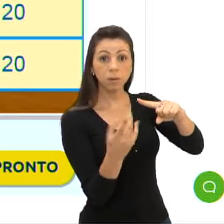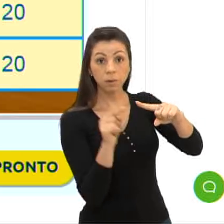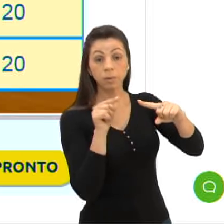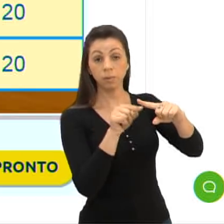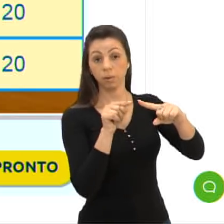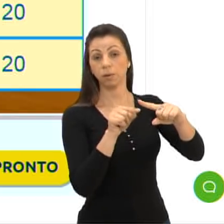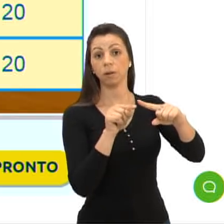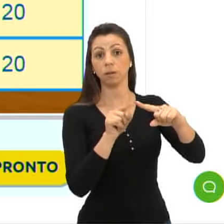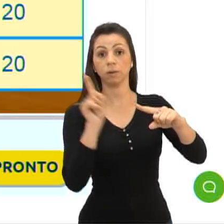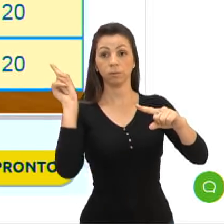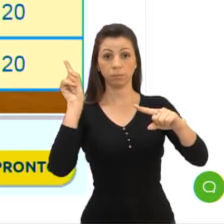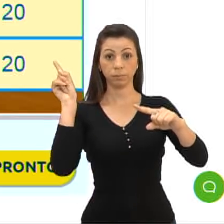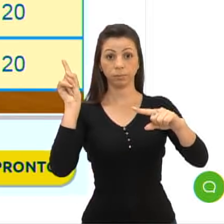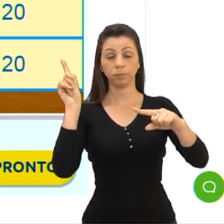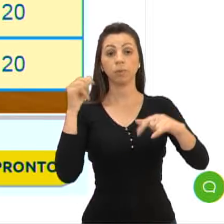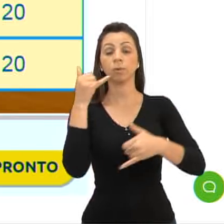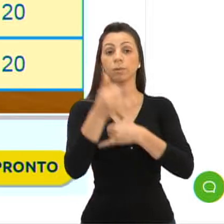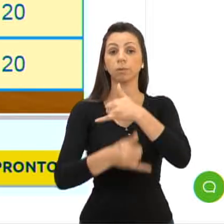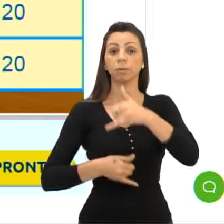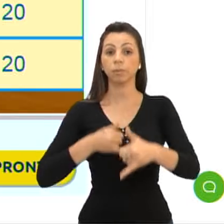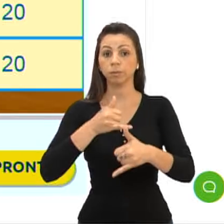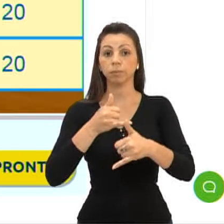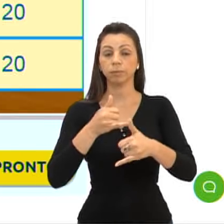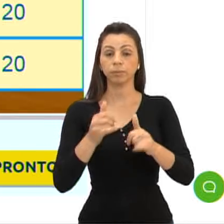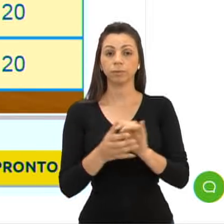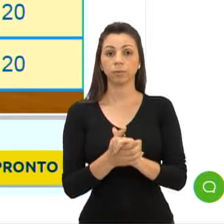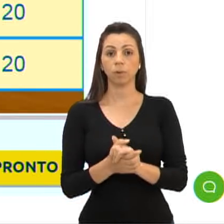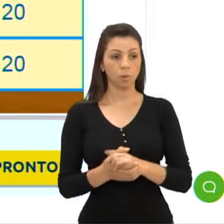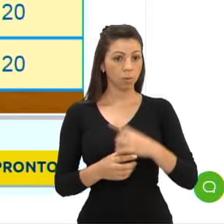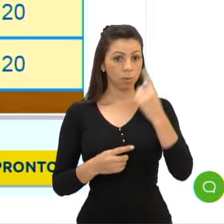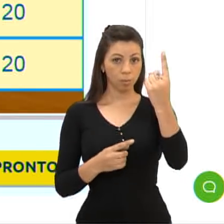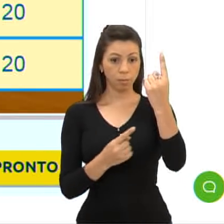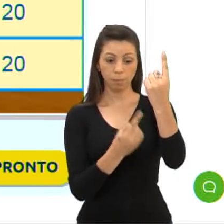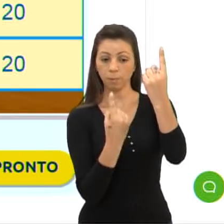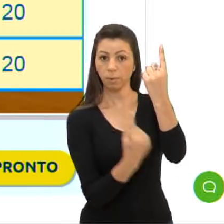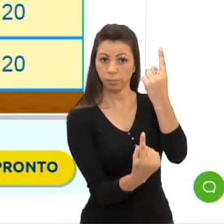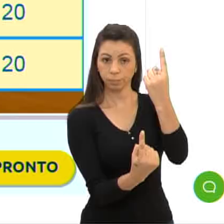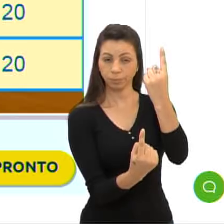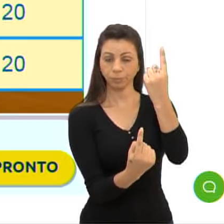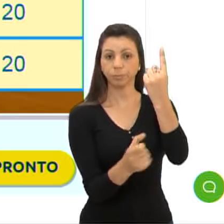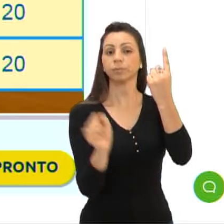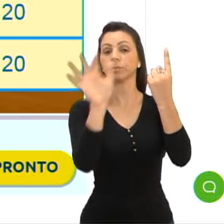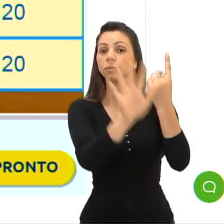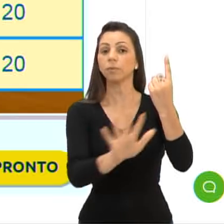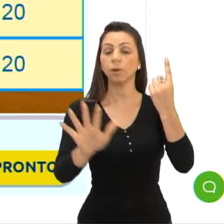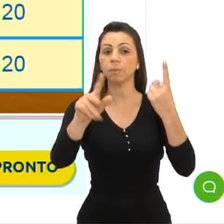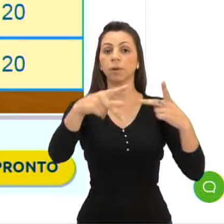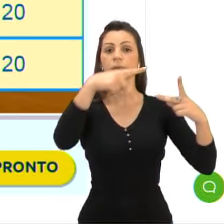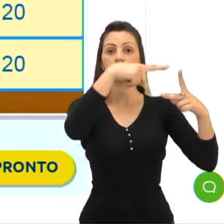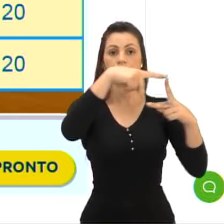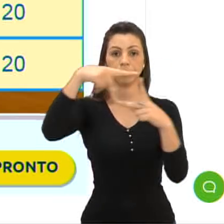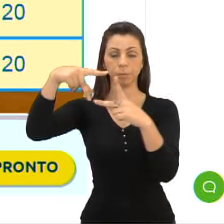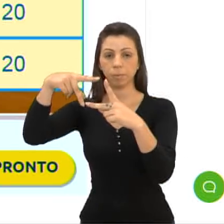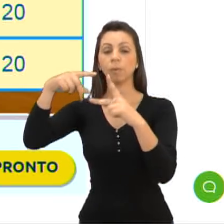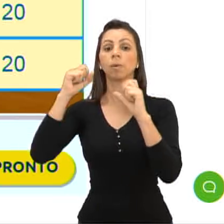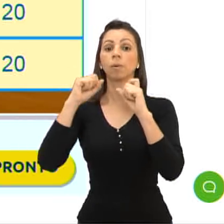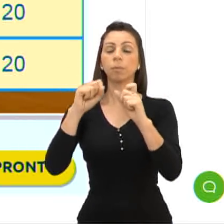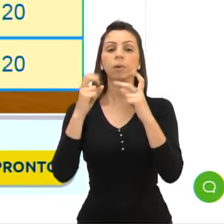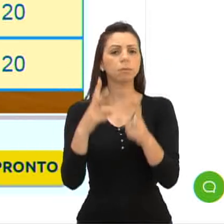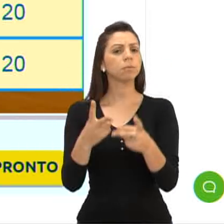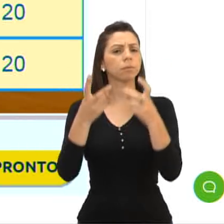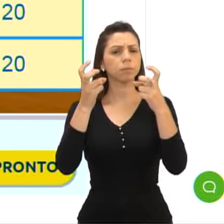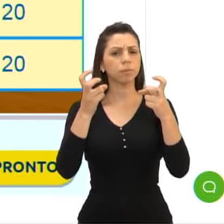nessa etapa do jogo, seria um para um, aonde na imagem dos cubos você pode